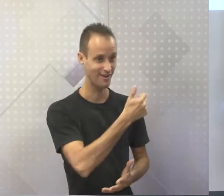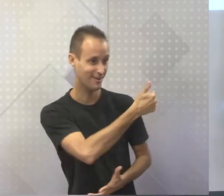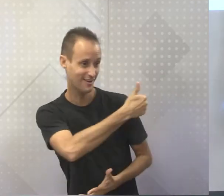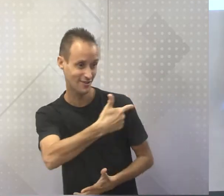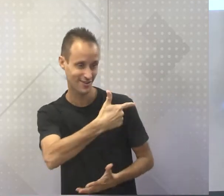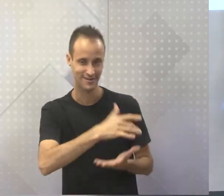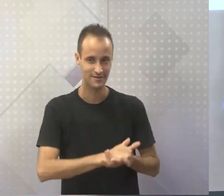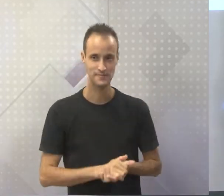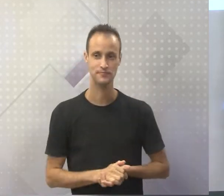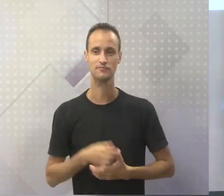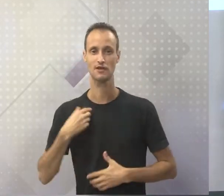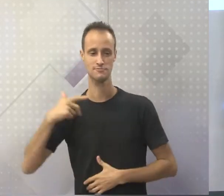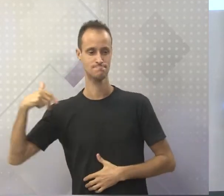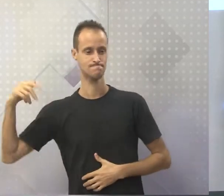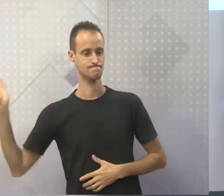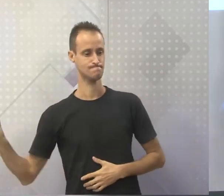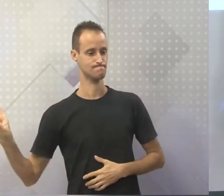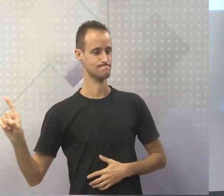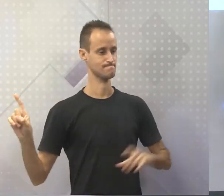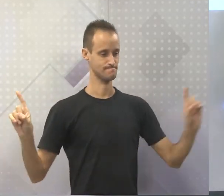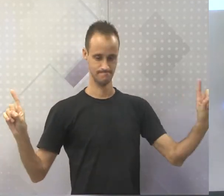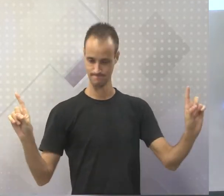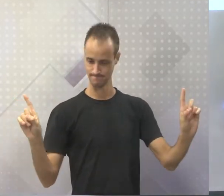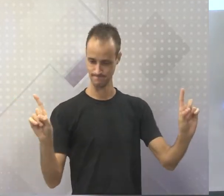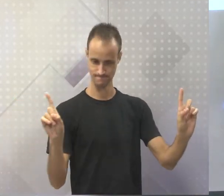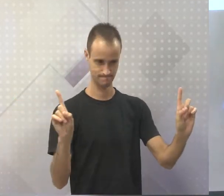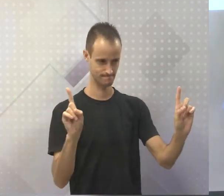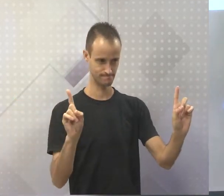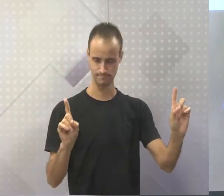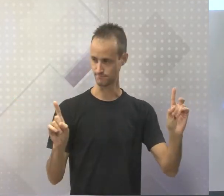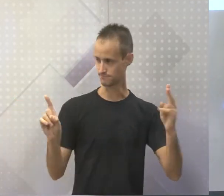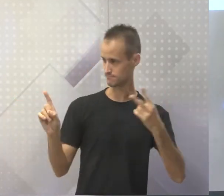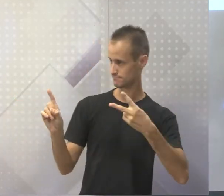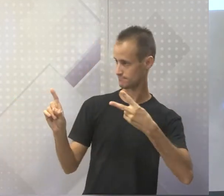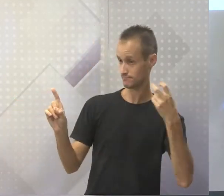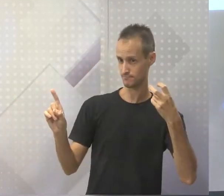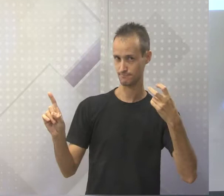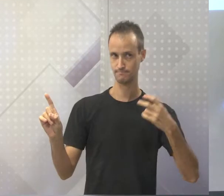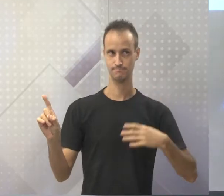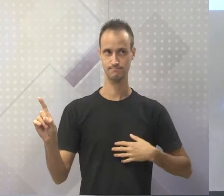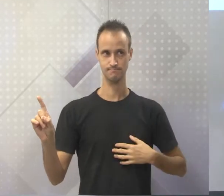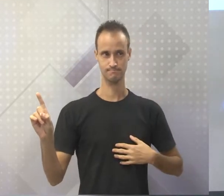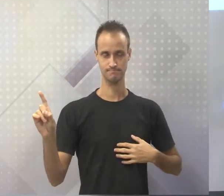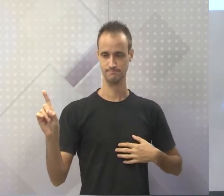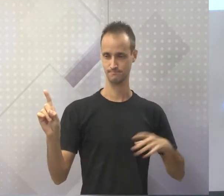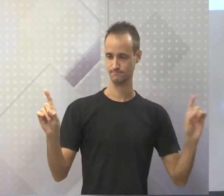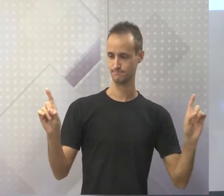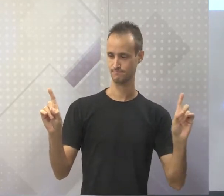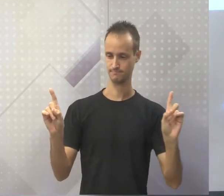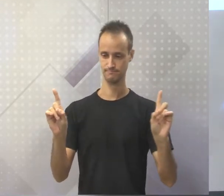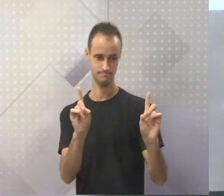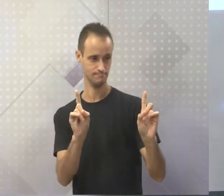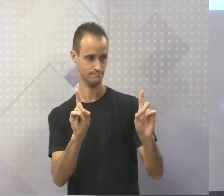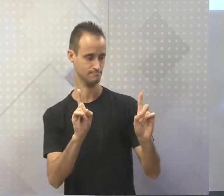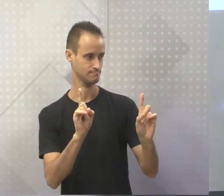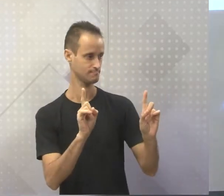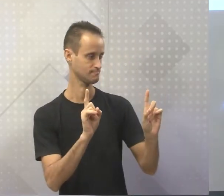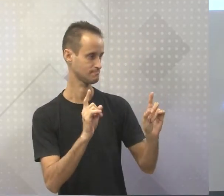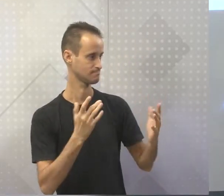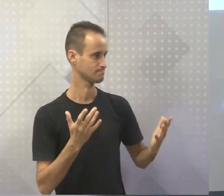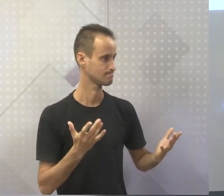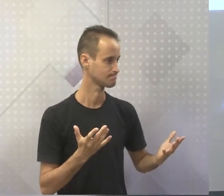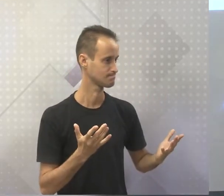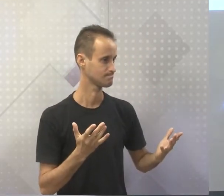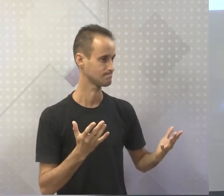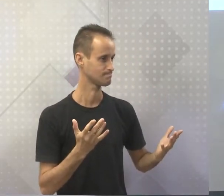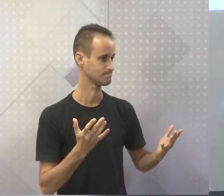acontece? Você vai em direção à menina, a menina já percebe algo no ar, para na tua frente, você para na frente